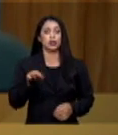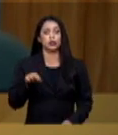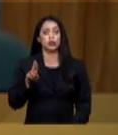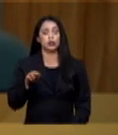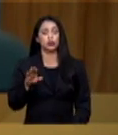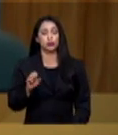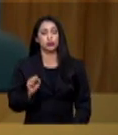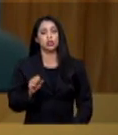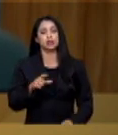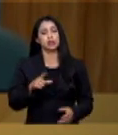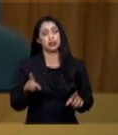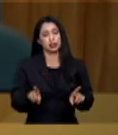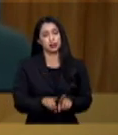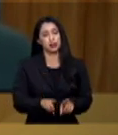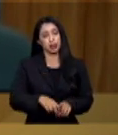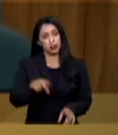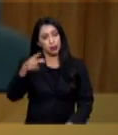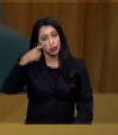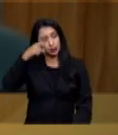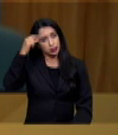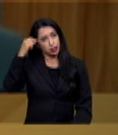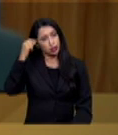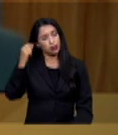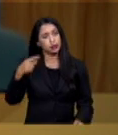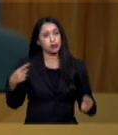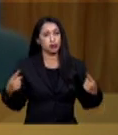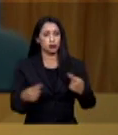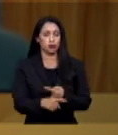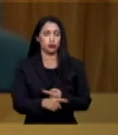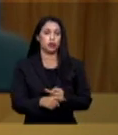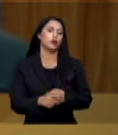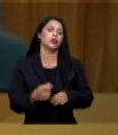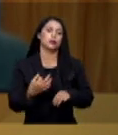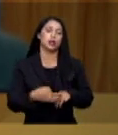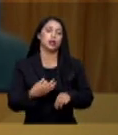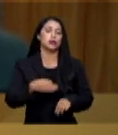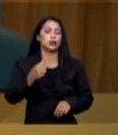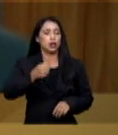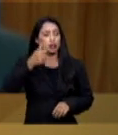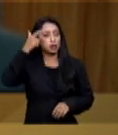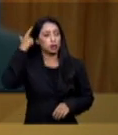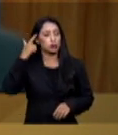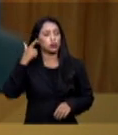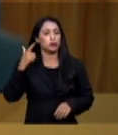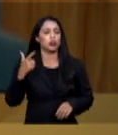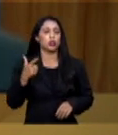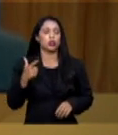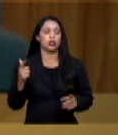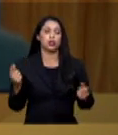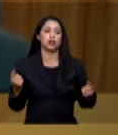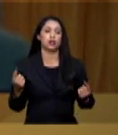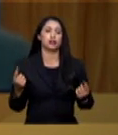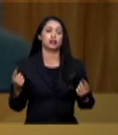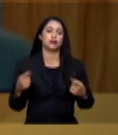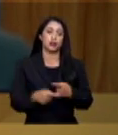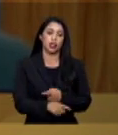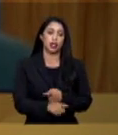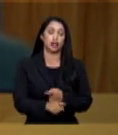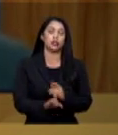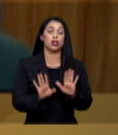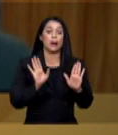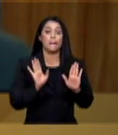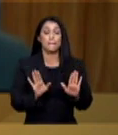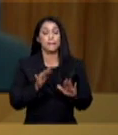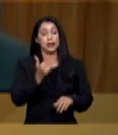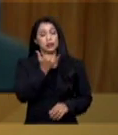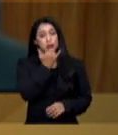ministro Luiz Roberto Barroso. Inaugurou a divergência o ministro Alexandre de Moraes. Eu peço vênia ao ministro Alexandre de